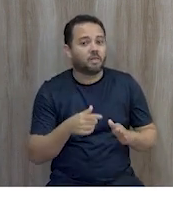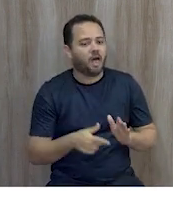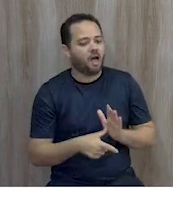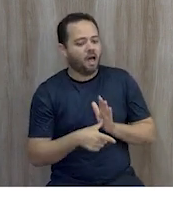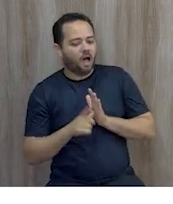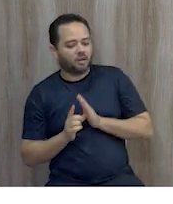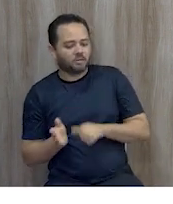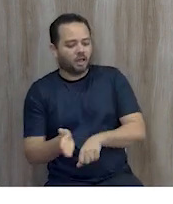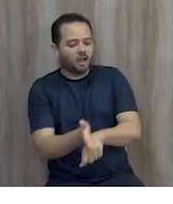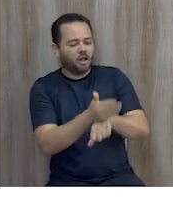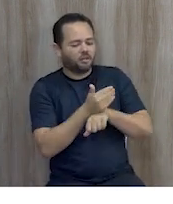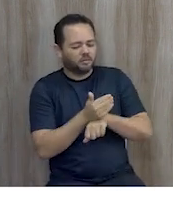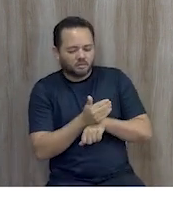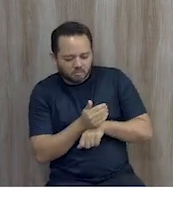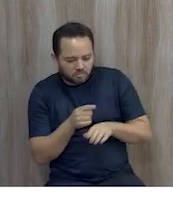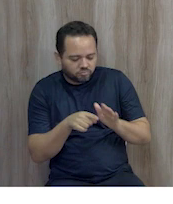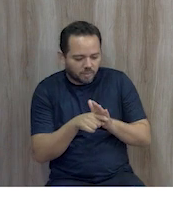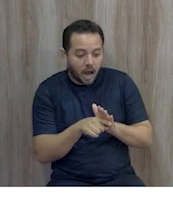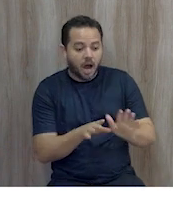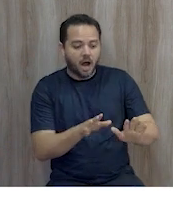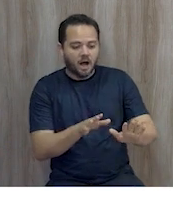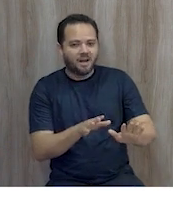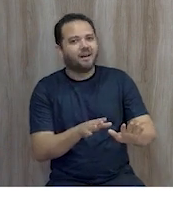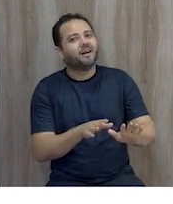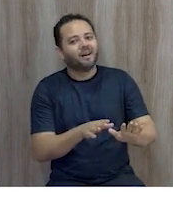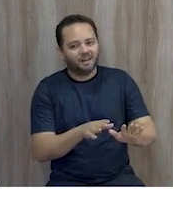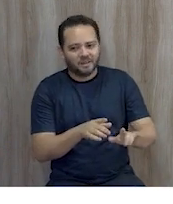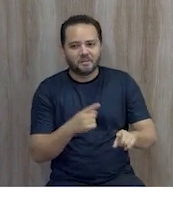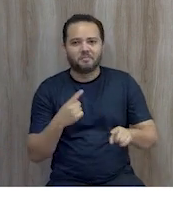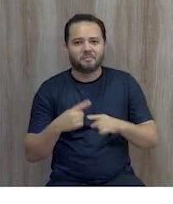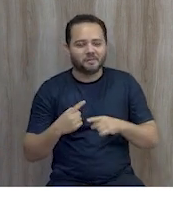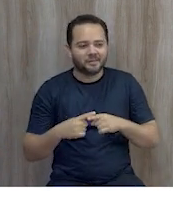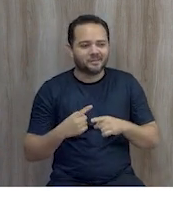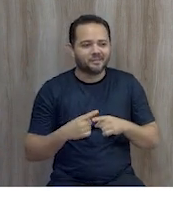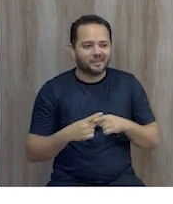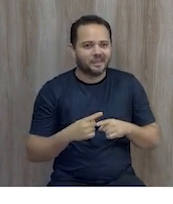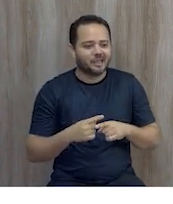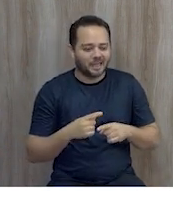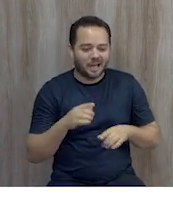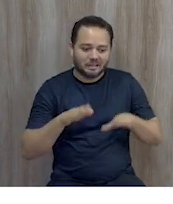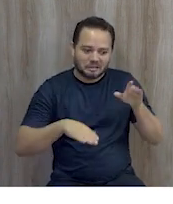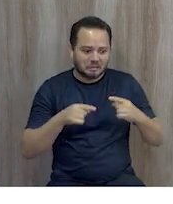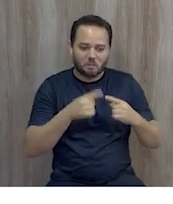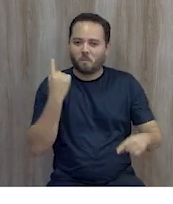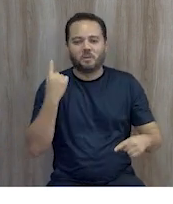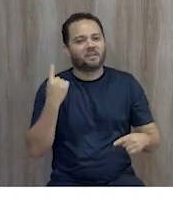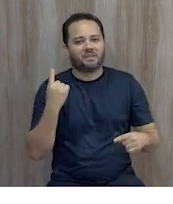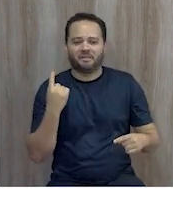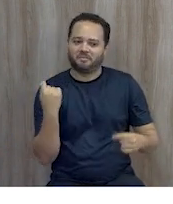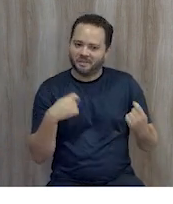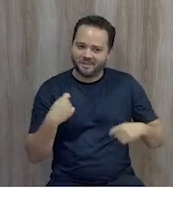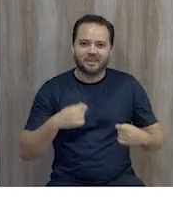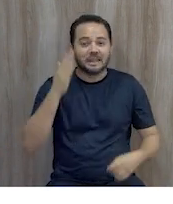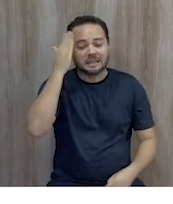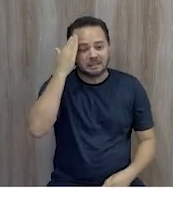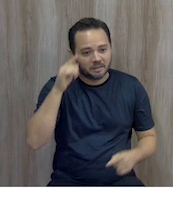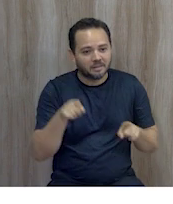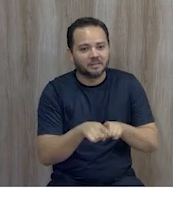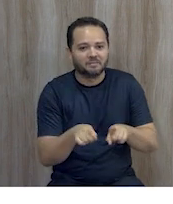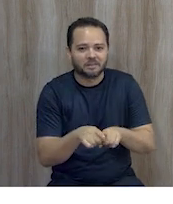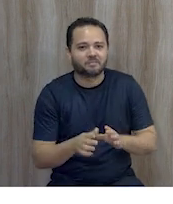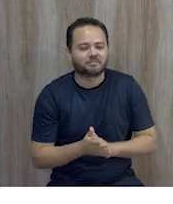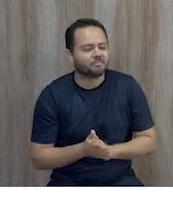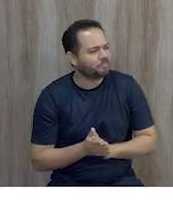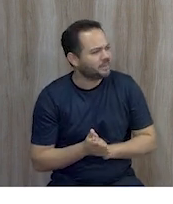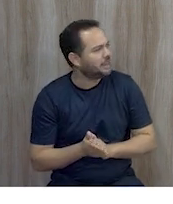degrau, para você não ter 30 anos de profissão para saber quando não indicá-la. E sobre as técnicas cirúrgicas. Então,